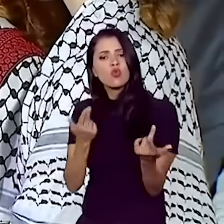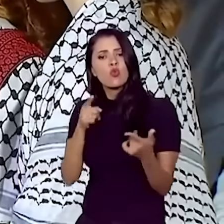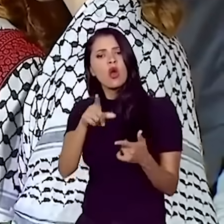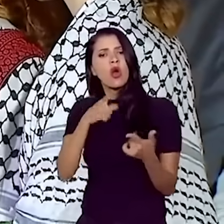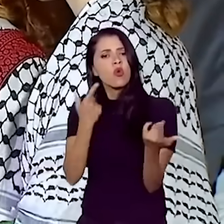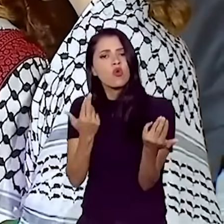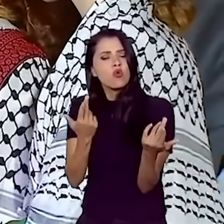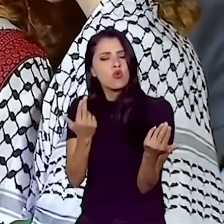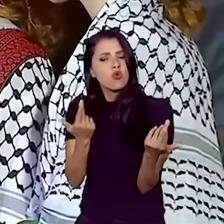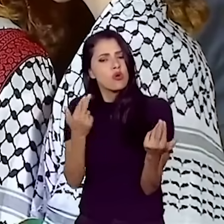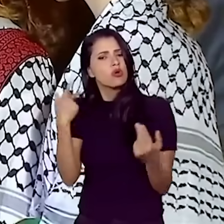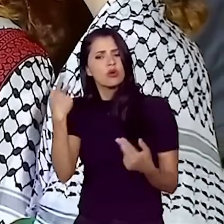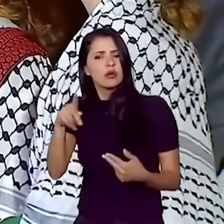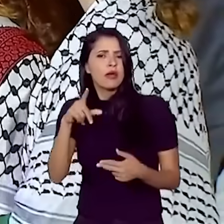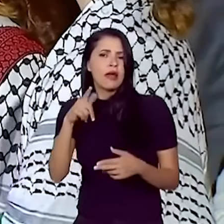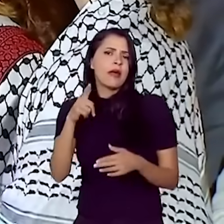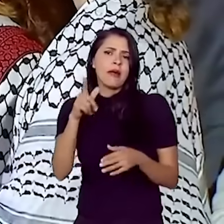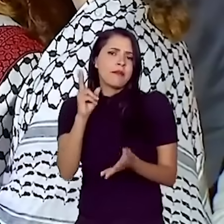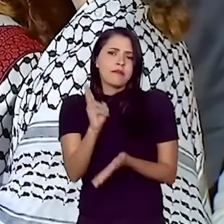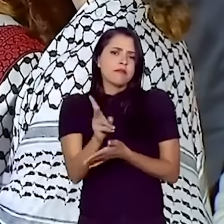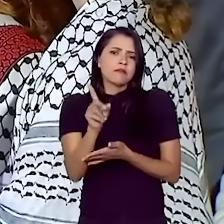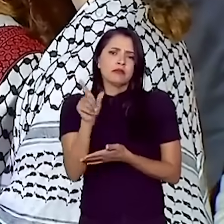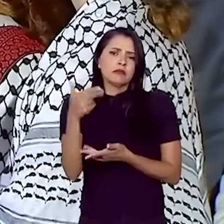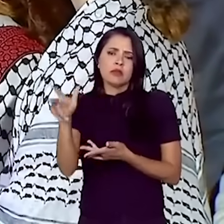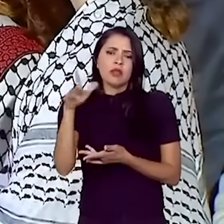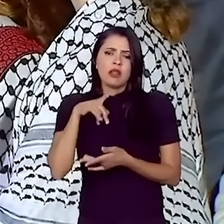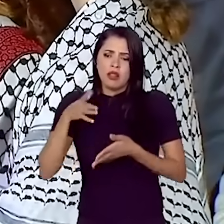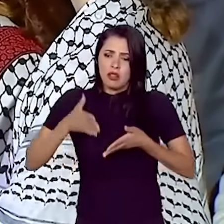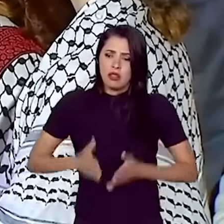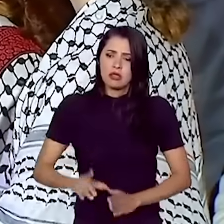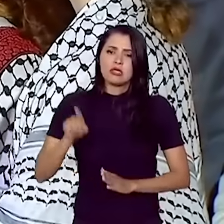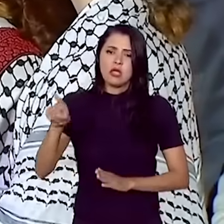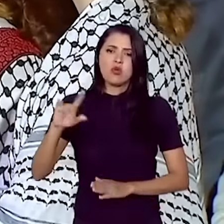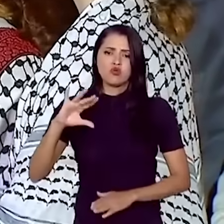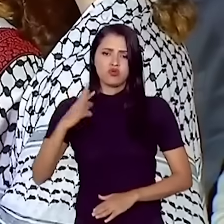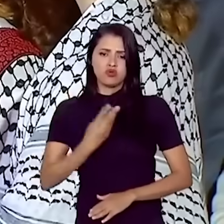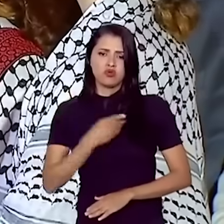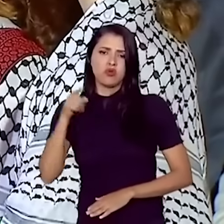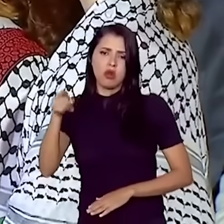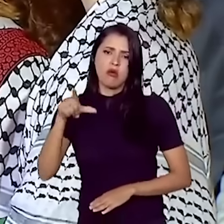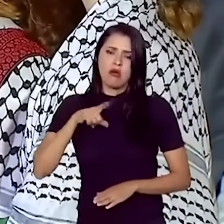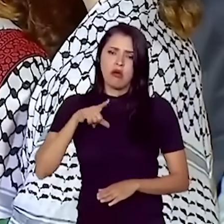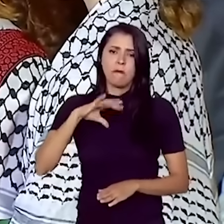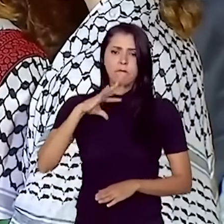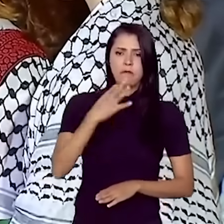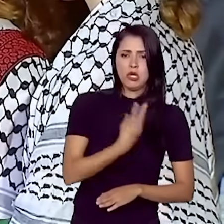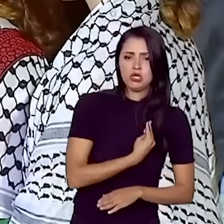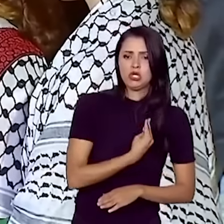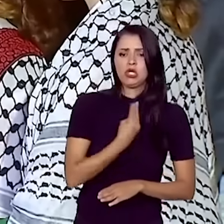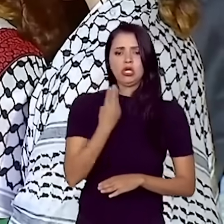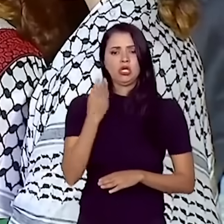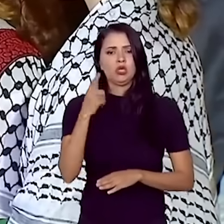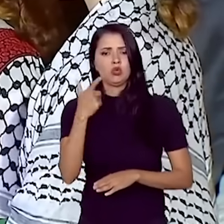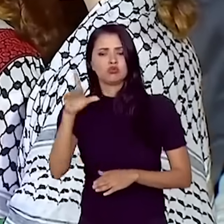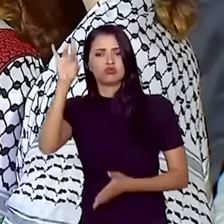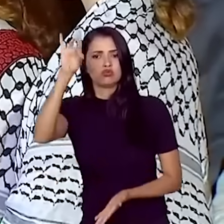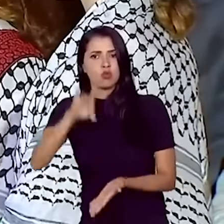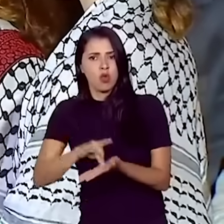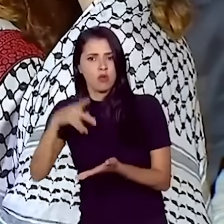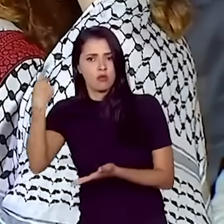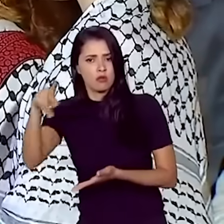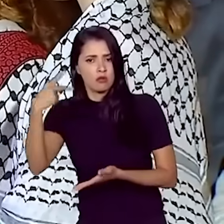se fossem, mesmo que seja, sabe, nascido lá, seja palestino de